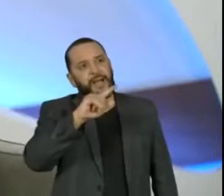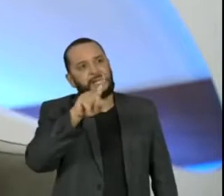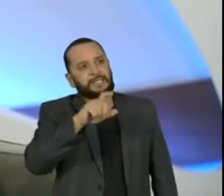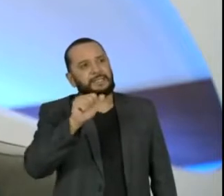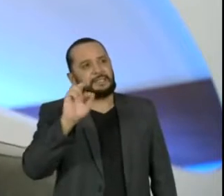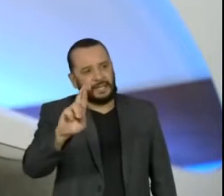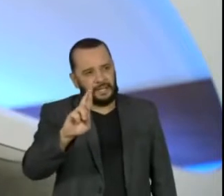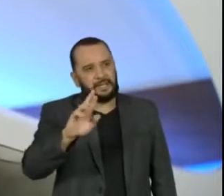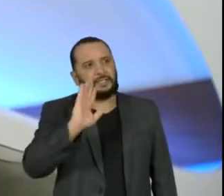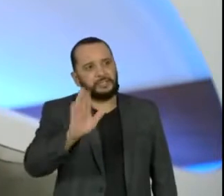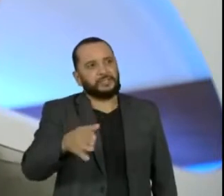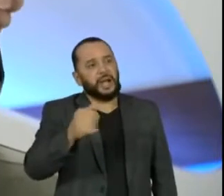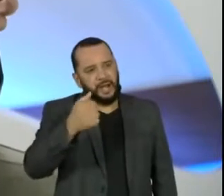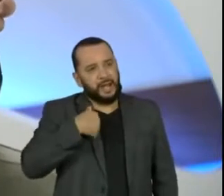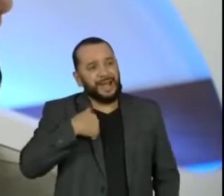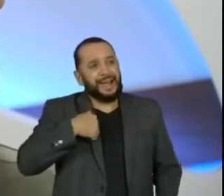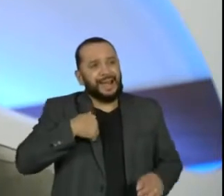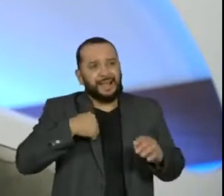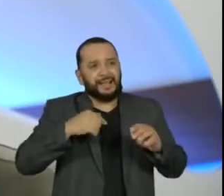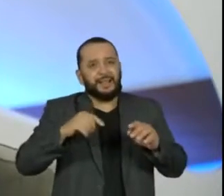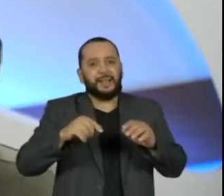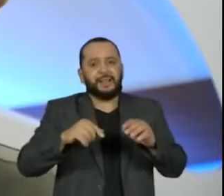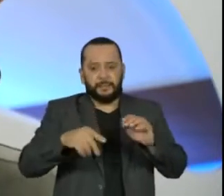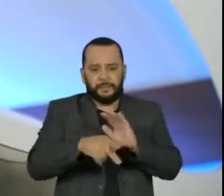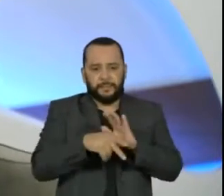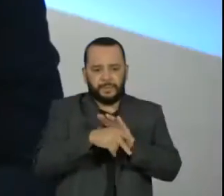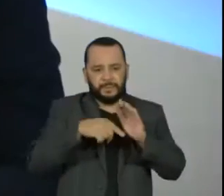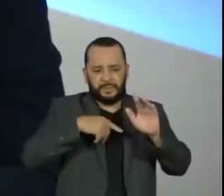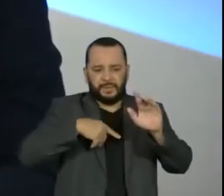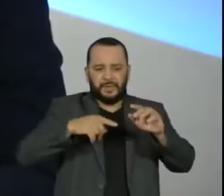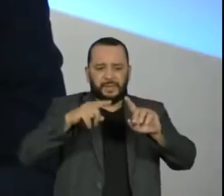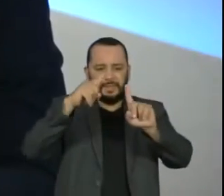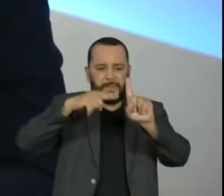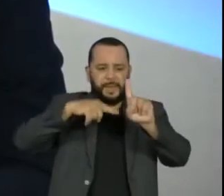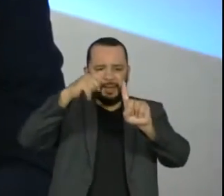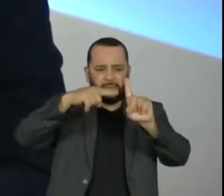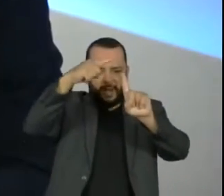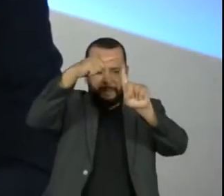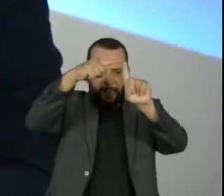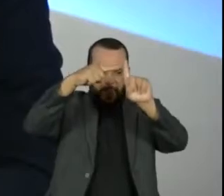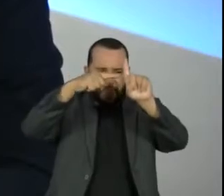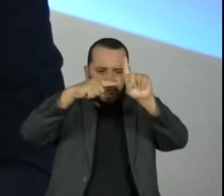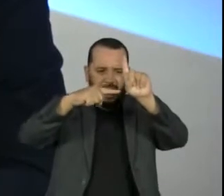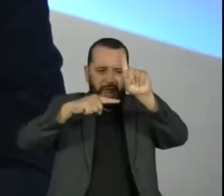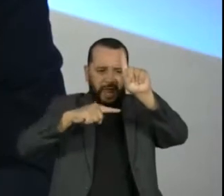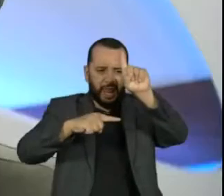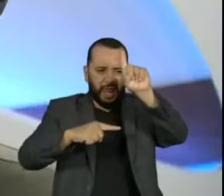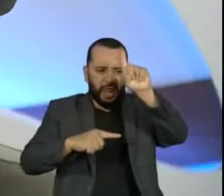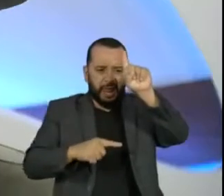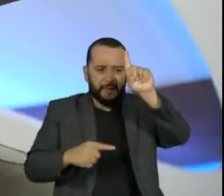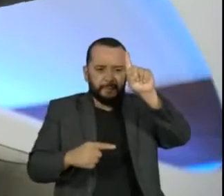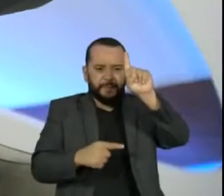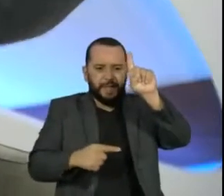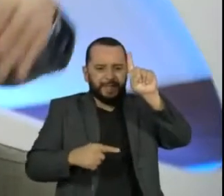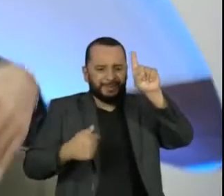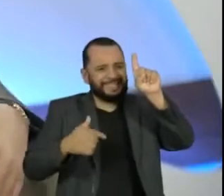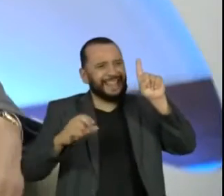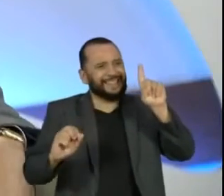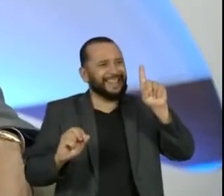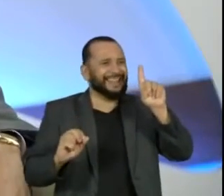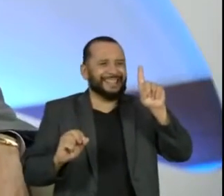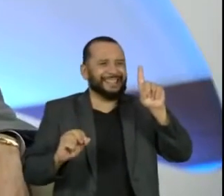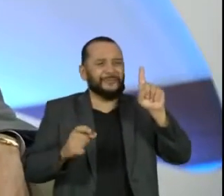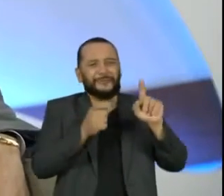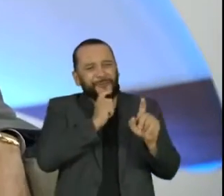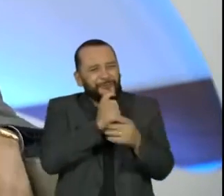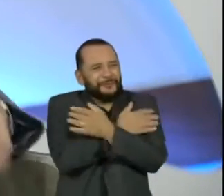que eu conversei com os médicos, com o pessoal todo, é uma pena. Porque ela está aquela outra americana está pedindo